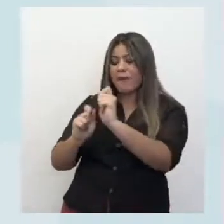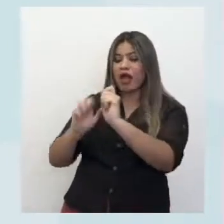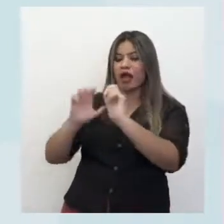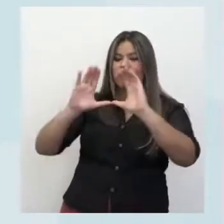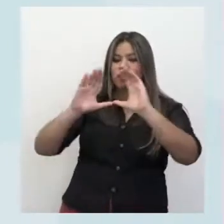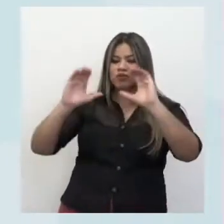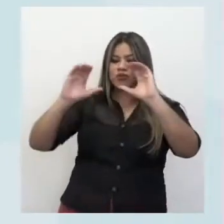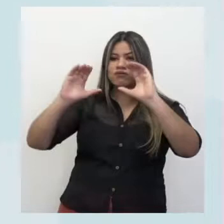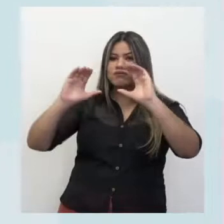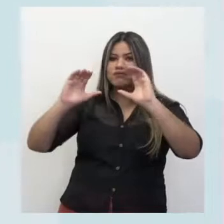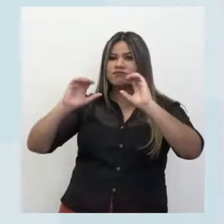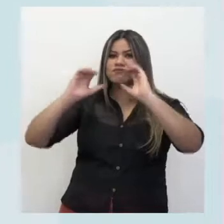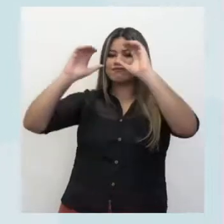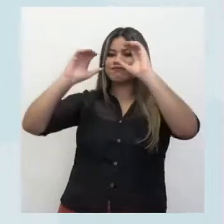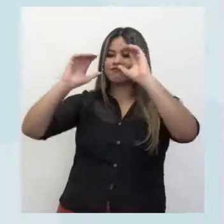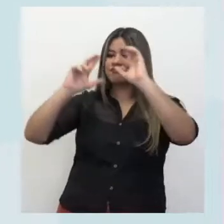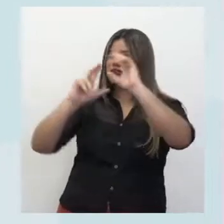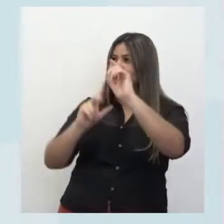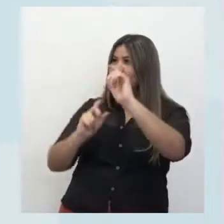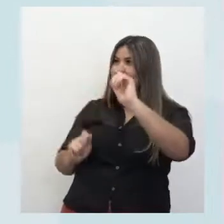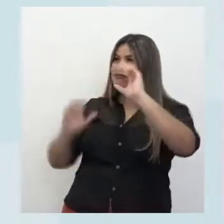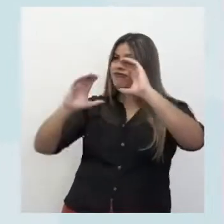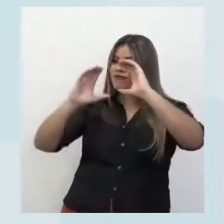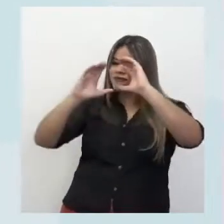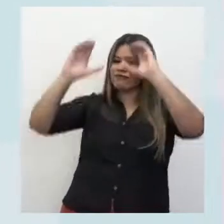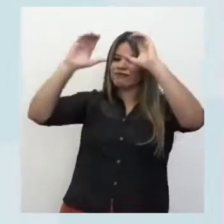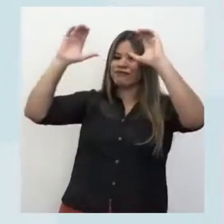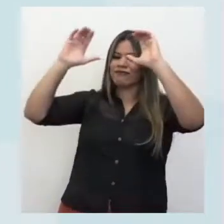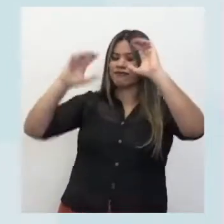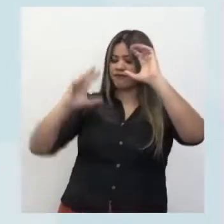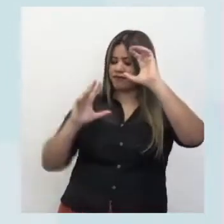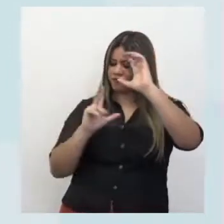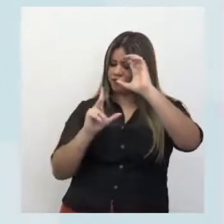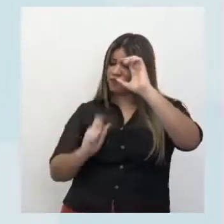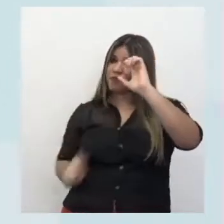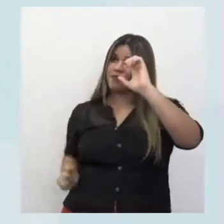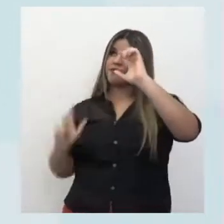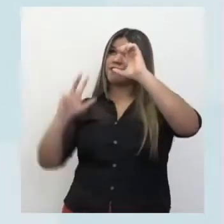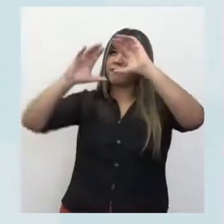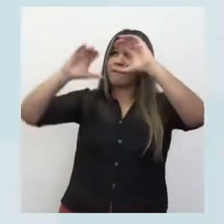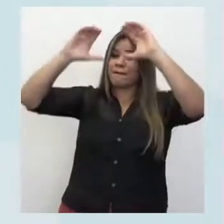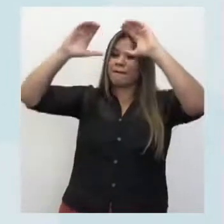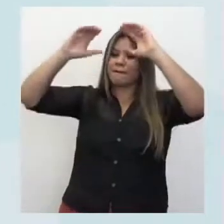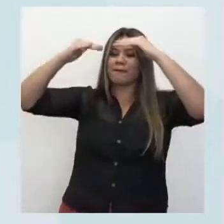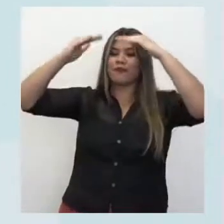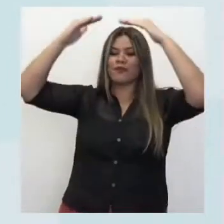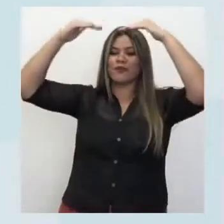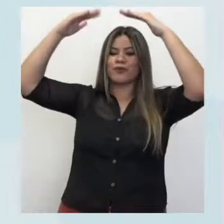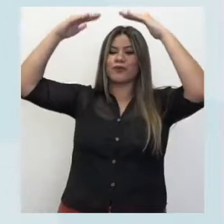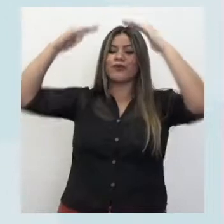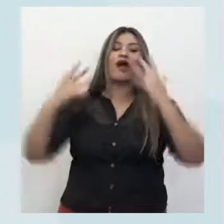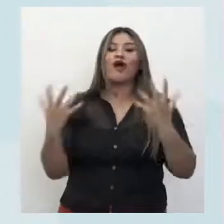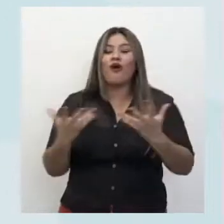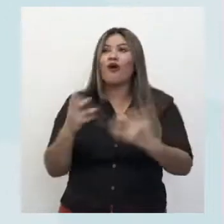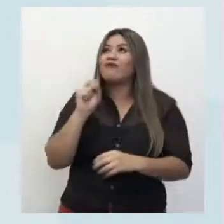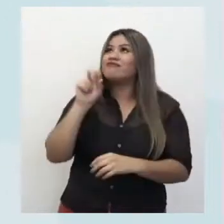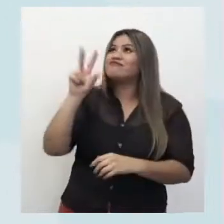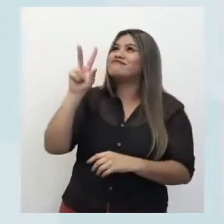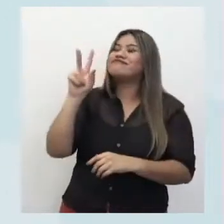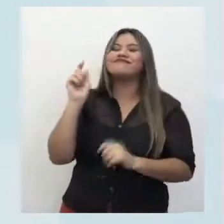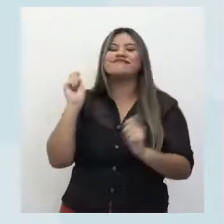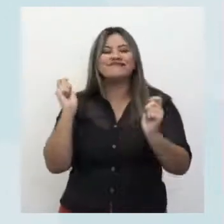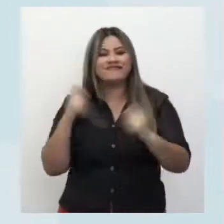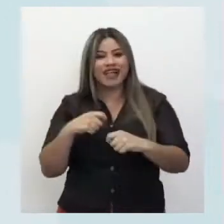Foram 3, até o céu ficar como é hoje. Em muitos outros povos indígenas do Brasil e do mundo, há